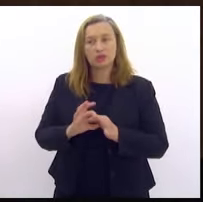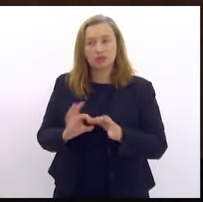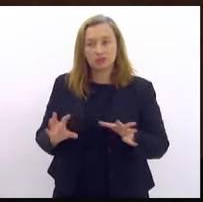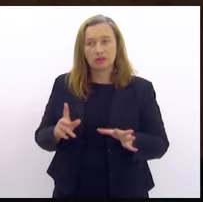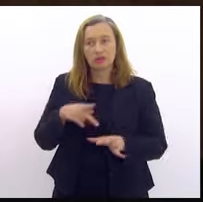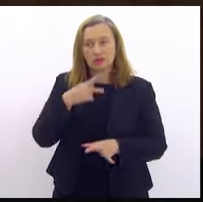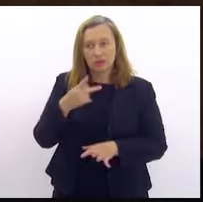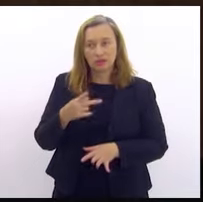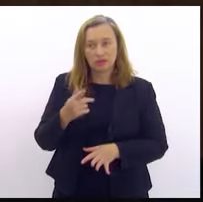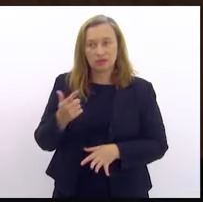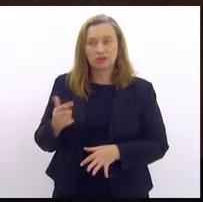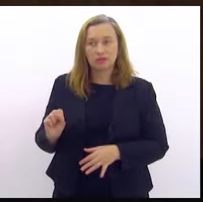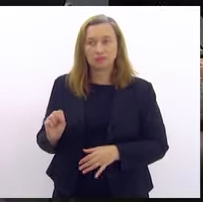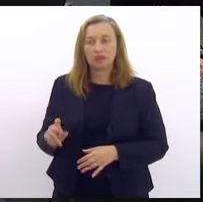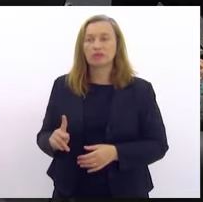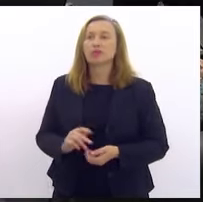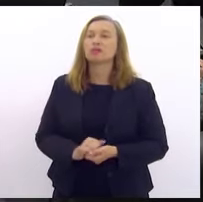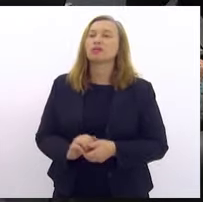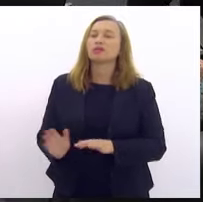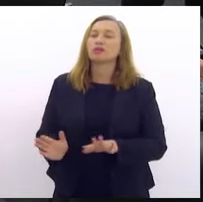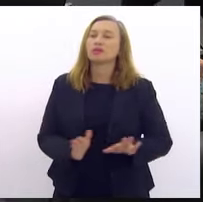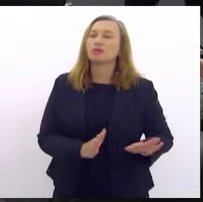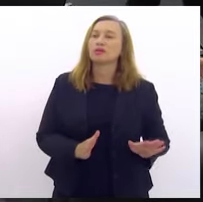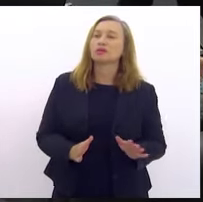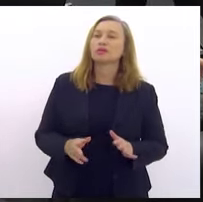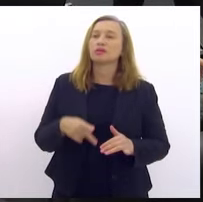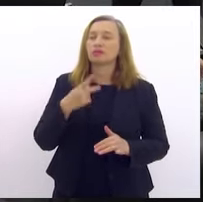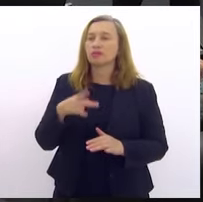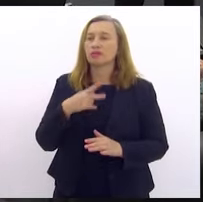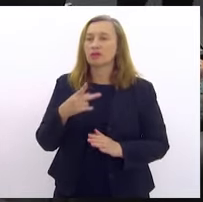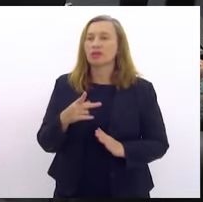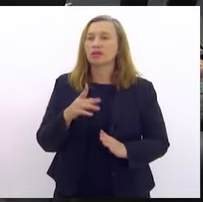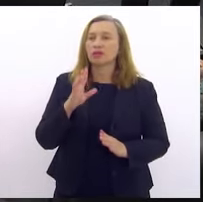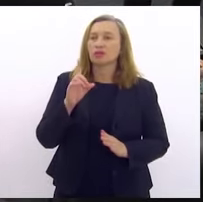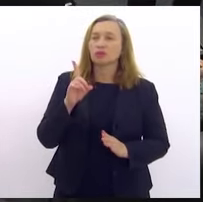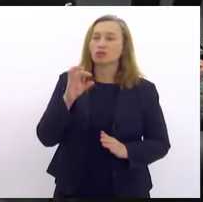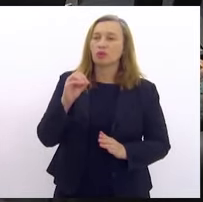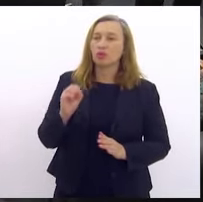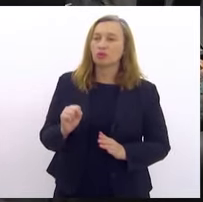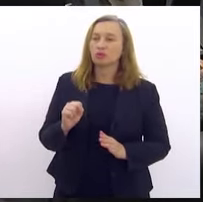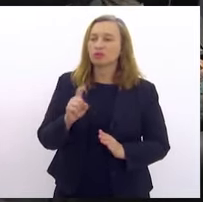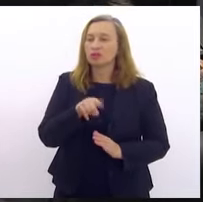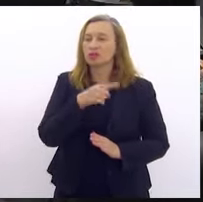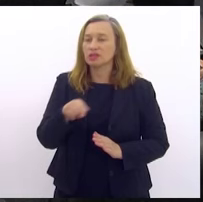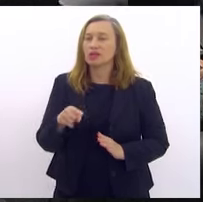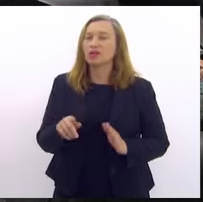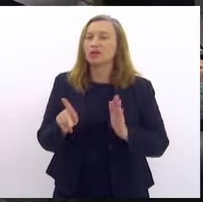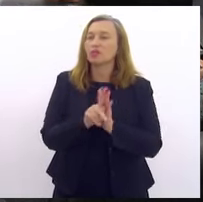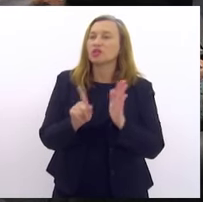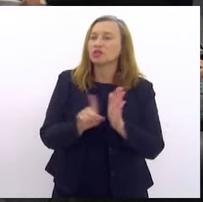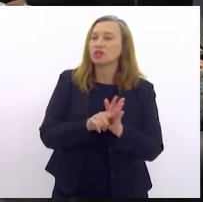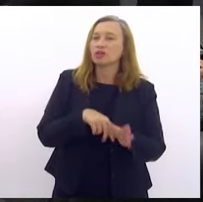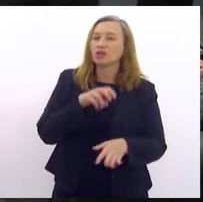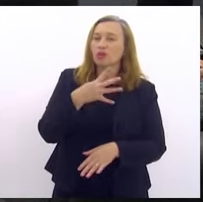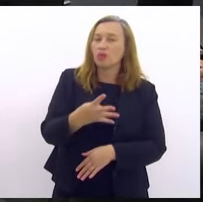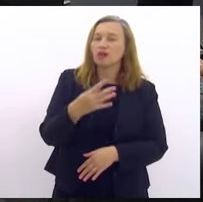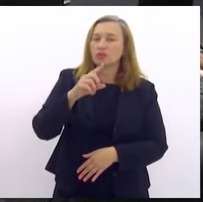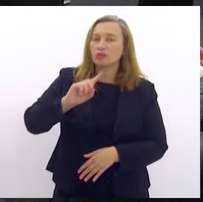Pode ficar despreocupado, deputado Antônio. Então, vou cantar os blocos dos rejeitados. Projeto de lei